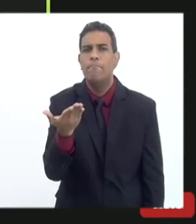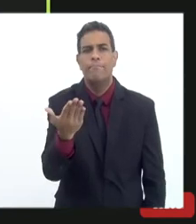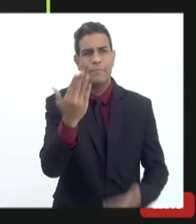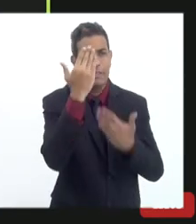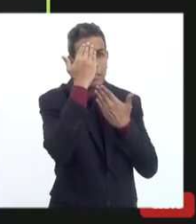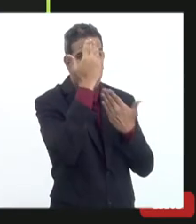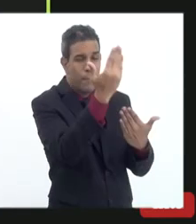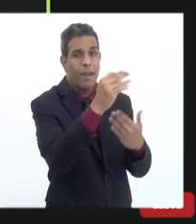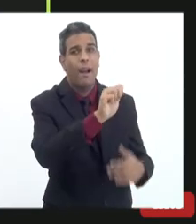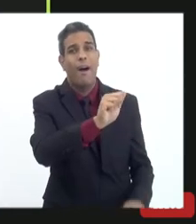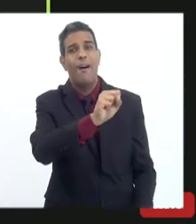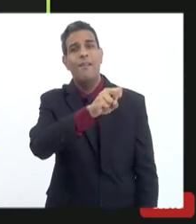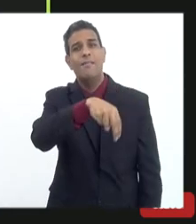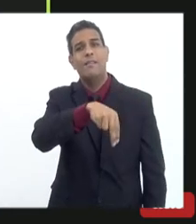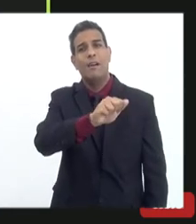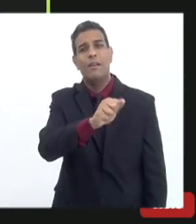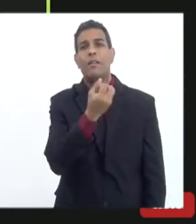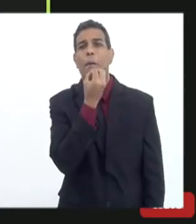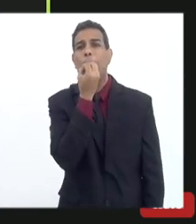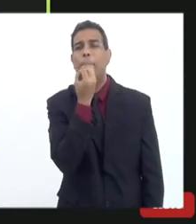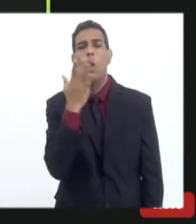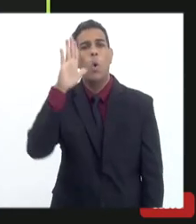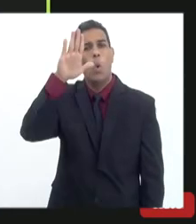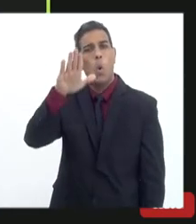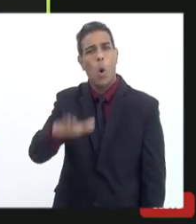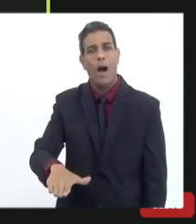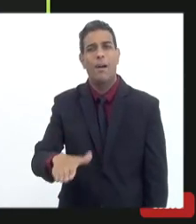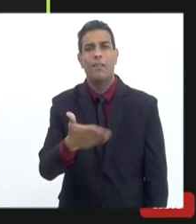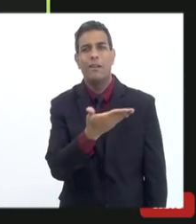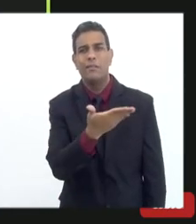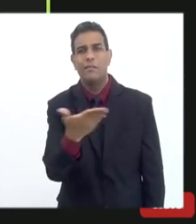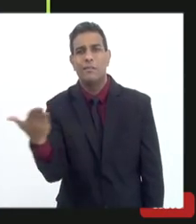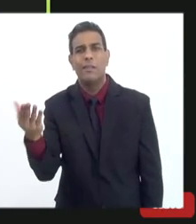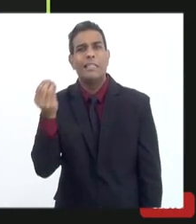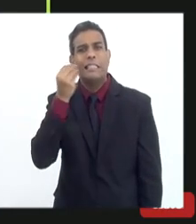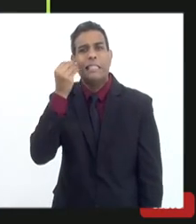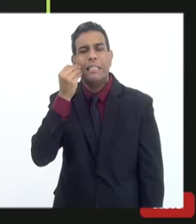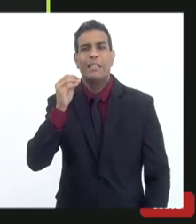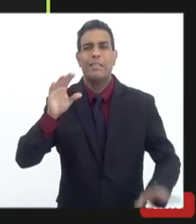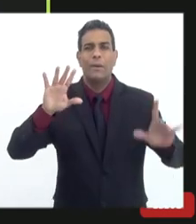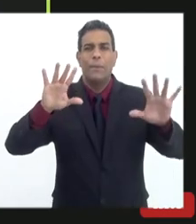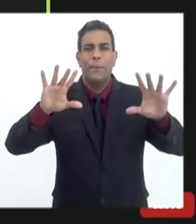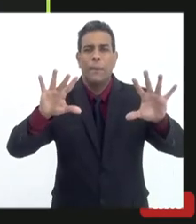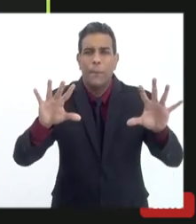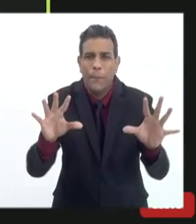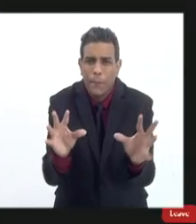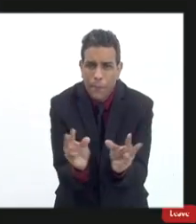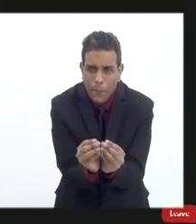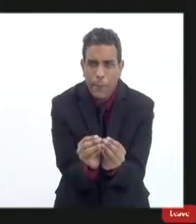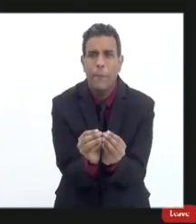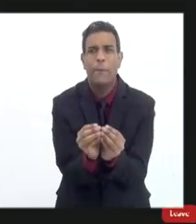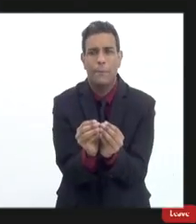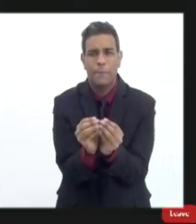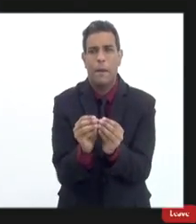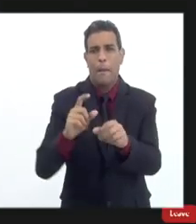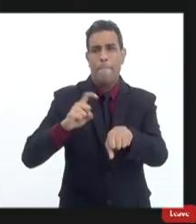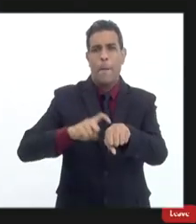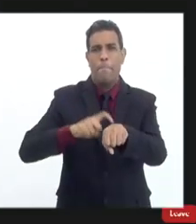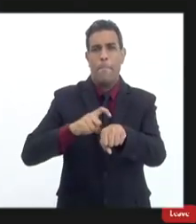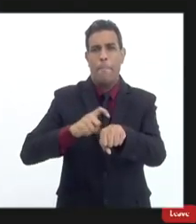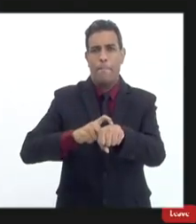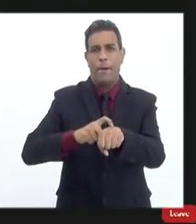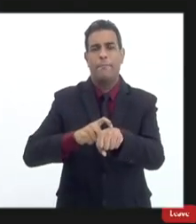Obrigada, Ana. Boa tarde a todos e todas. Vou tentar ser breve, que a gente está bem avançado aí no horário